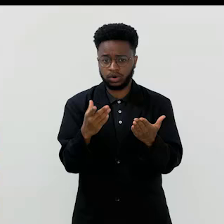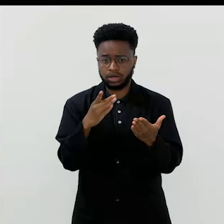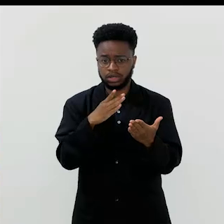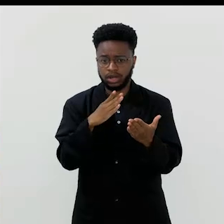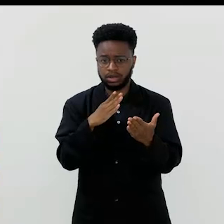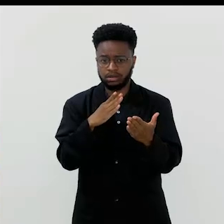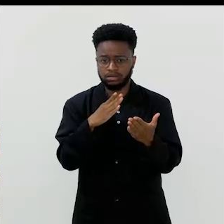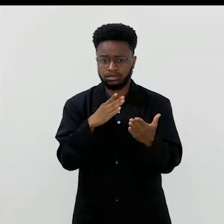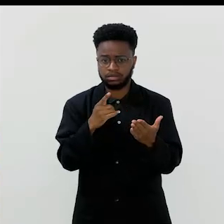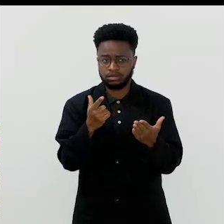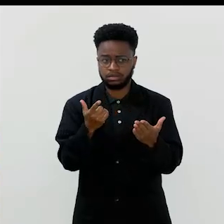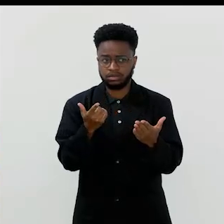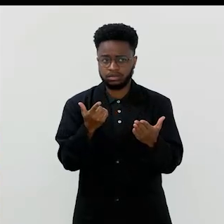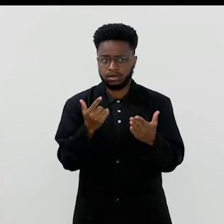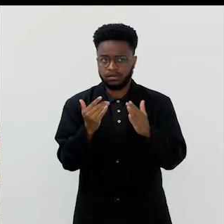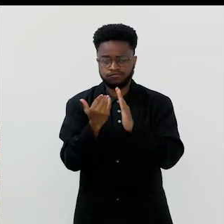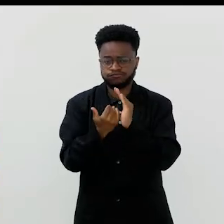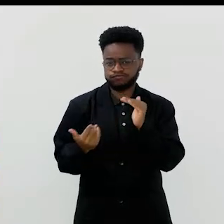seu